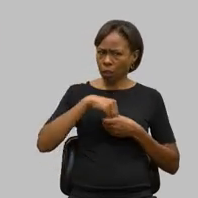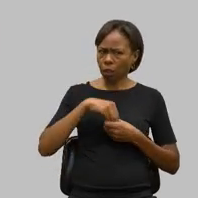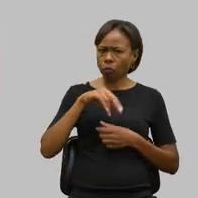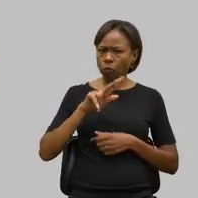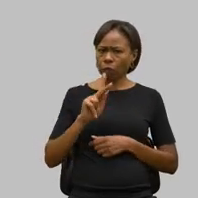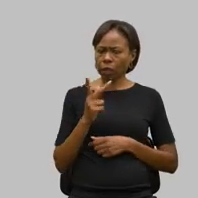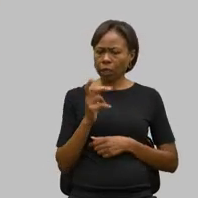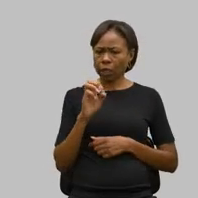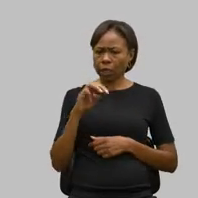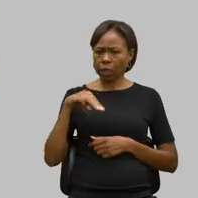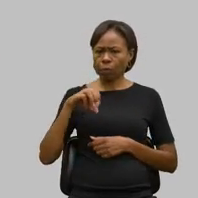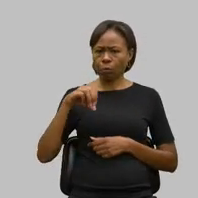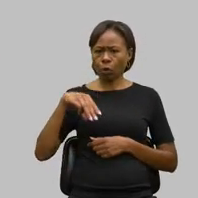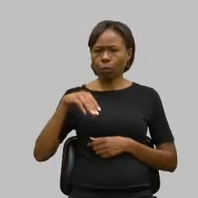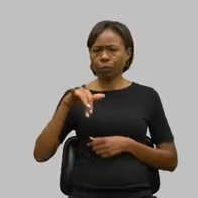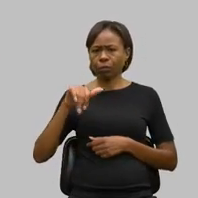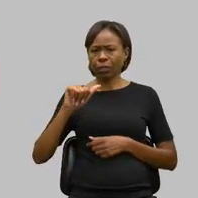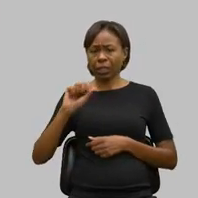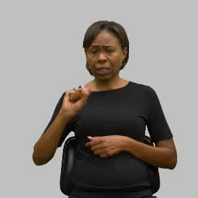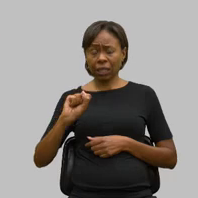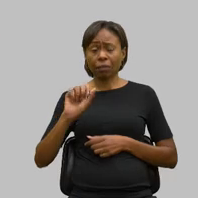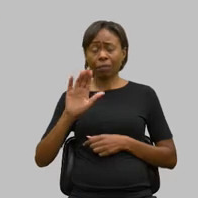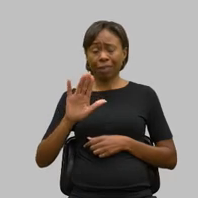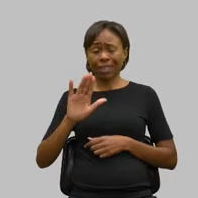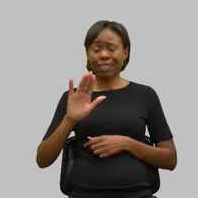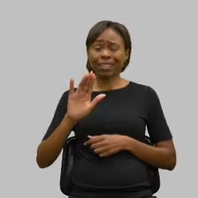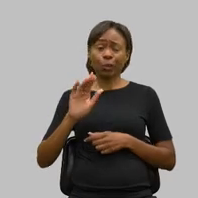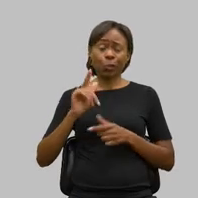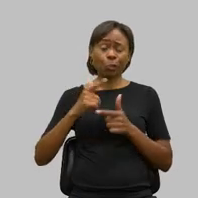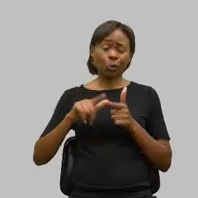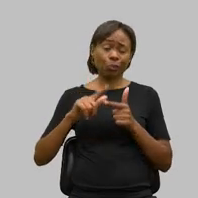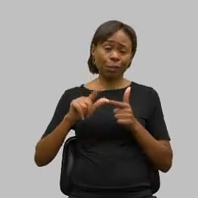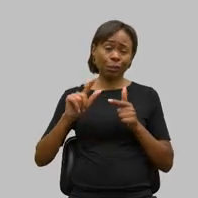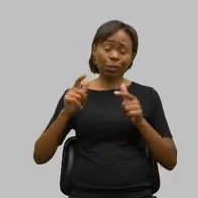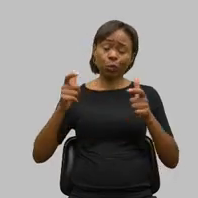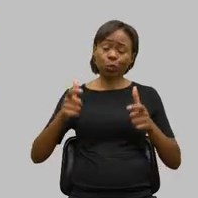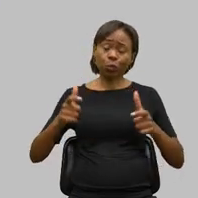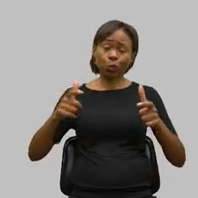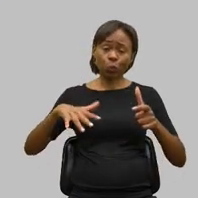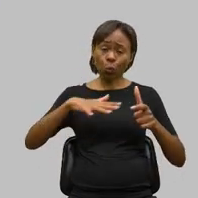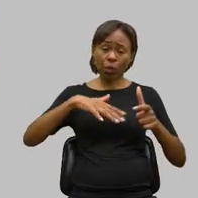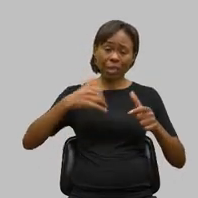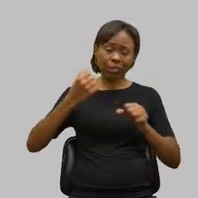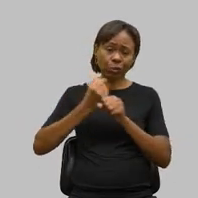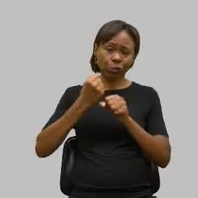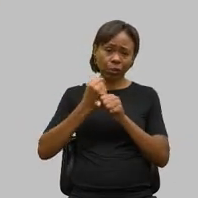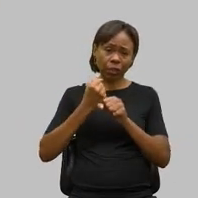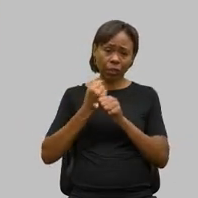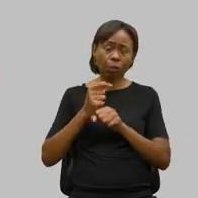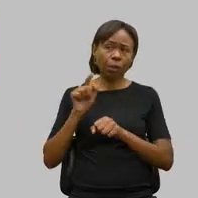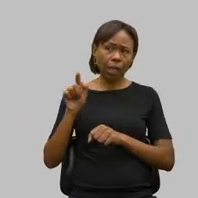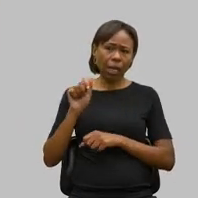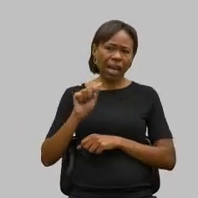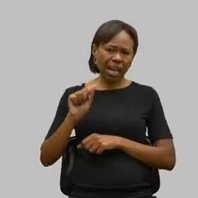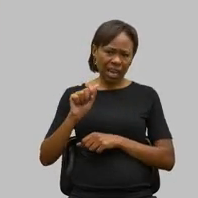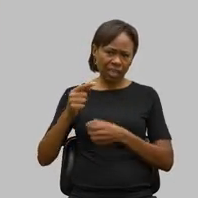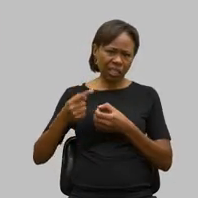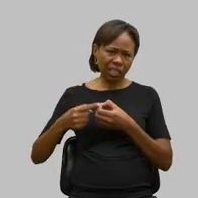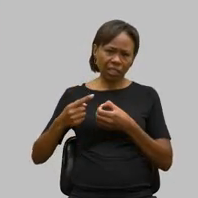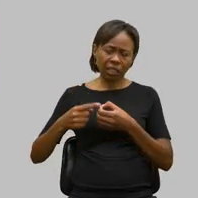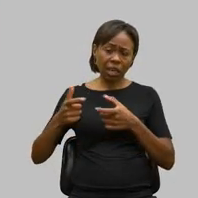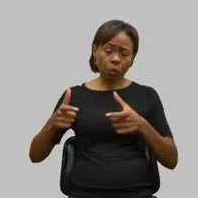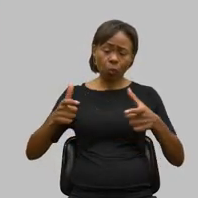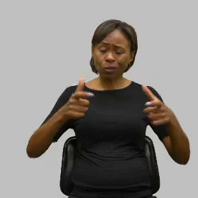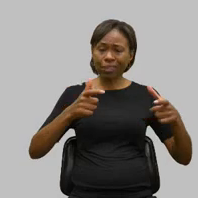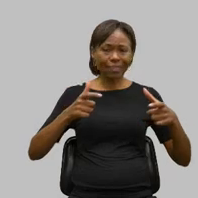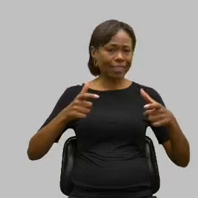temos o desafio da construção do espaço, porque as áreas existentes de Araxá que foram verificadas, elas não atendem, as áreas